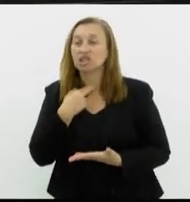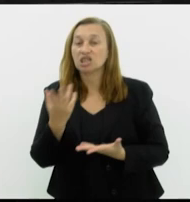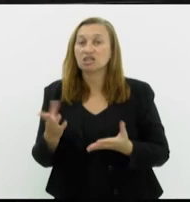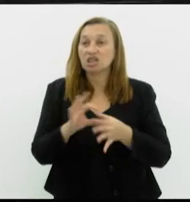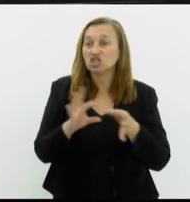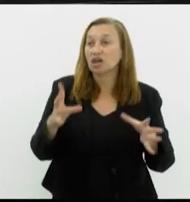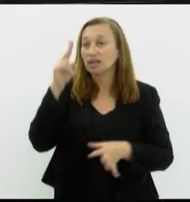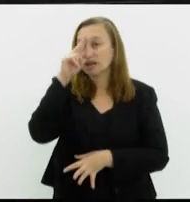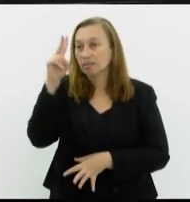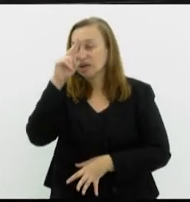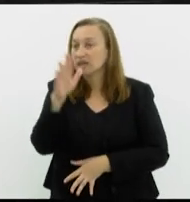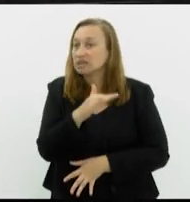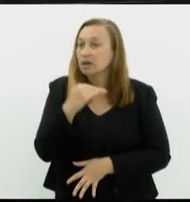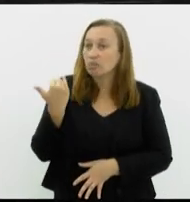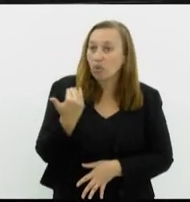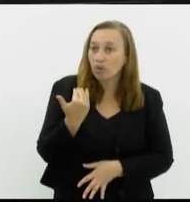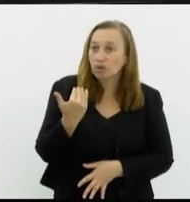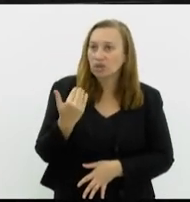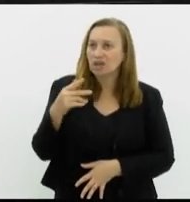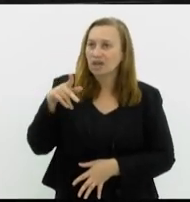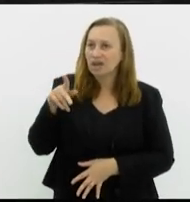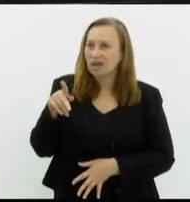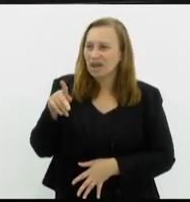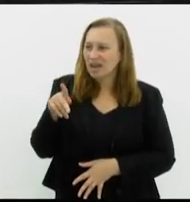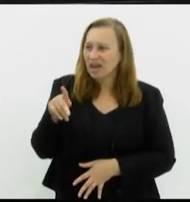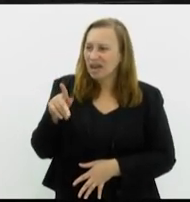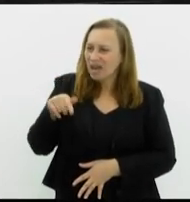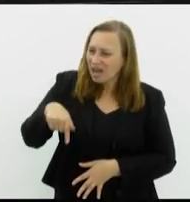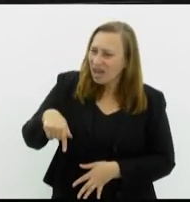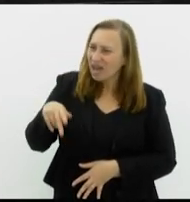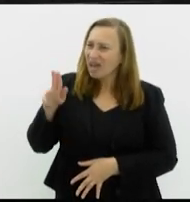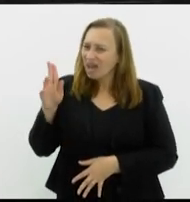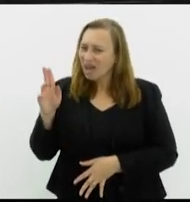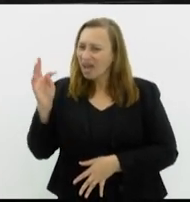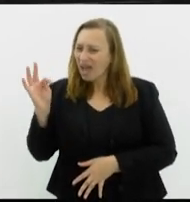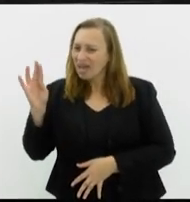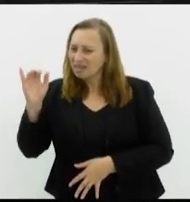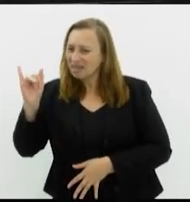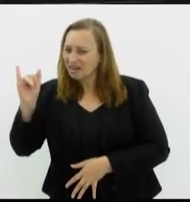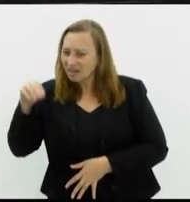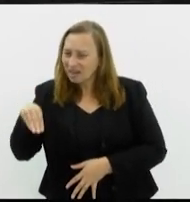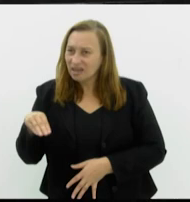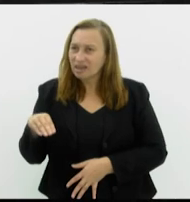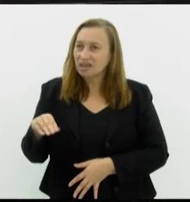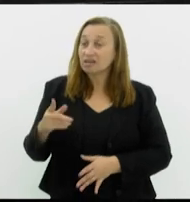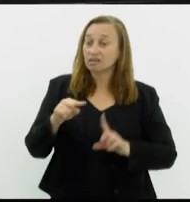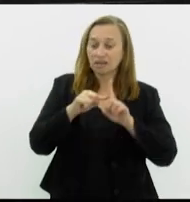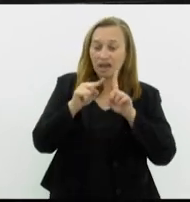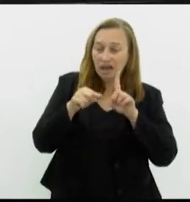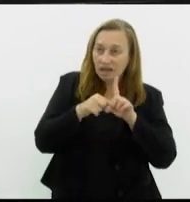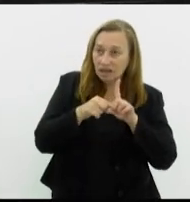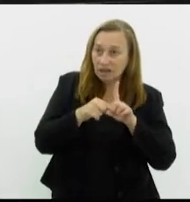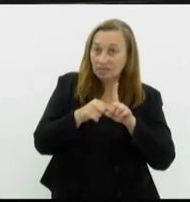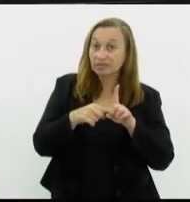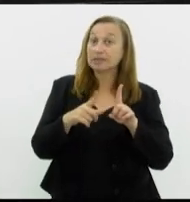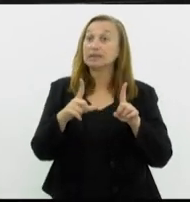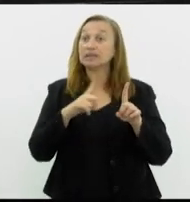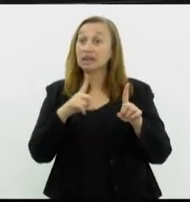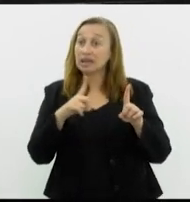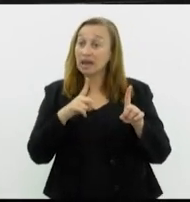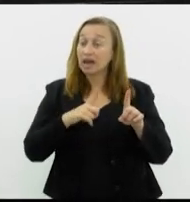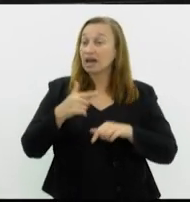lembrar do assassinato da Kathleen Romeu, que estava grávida, e que a gente terá aí